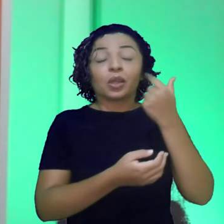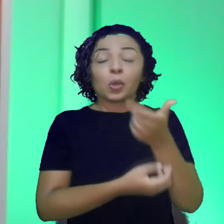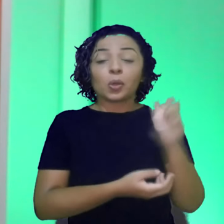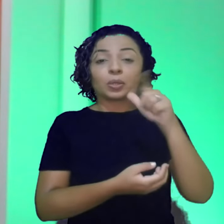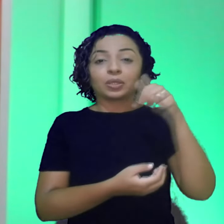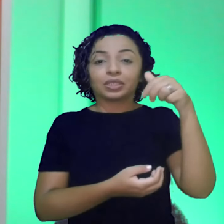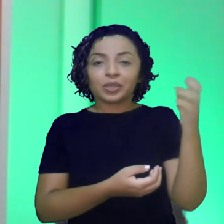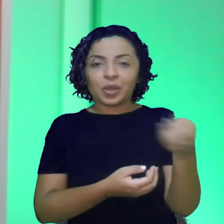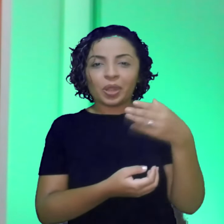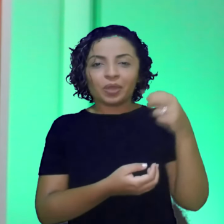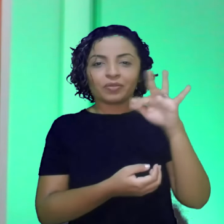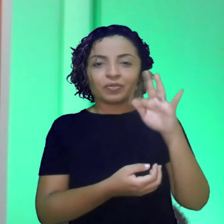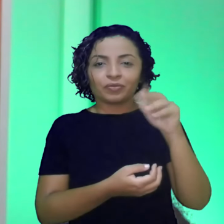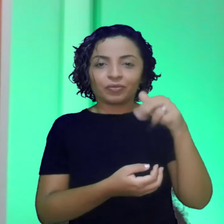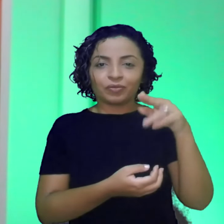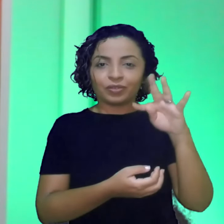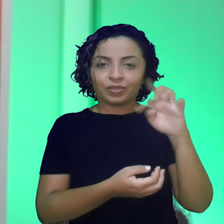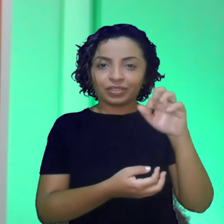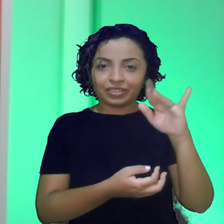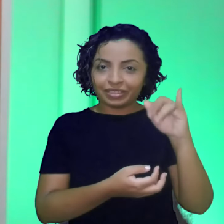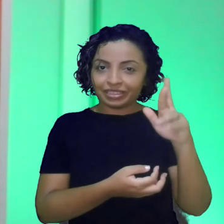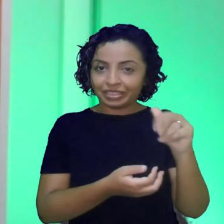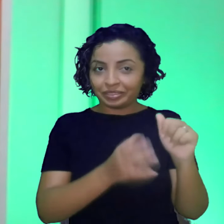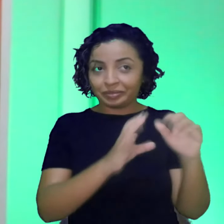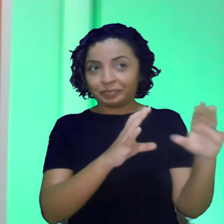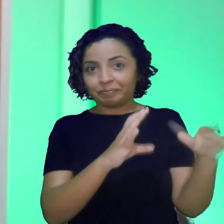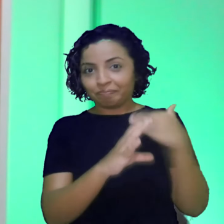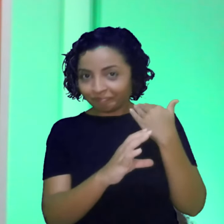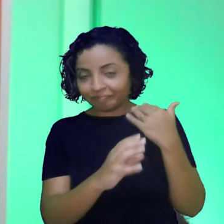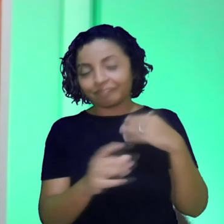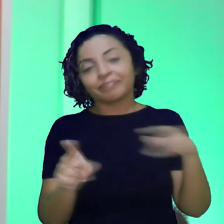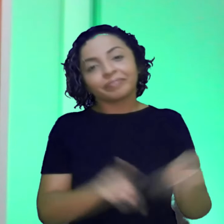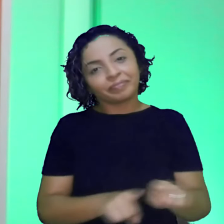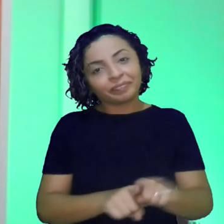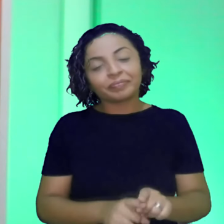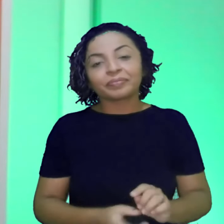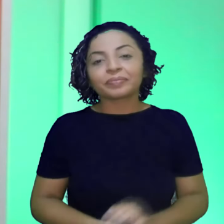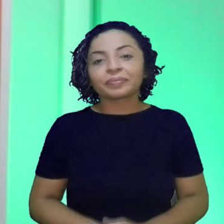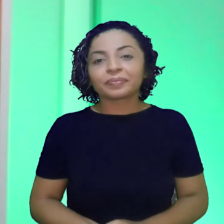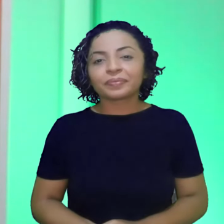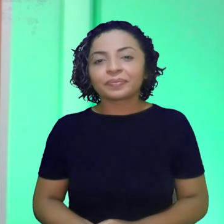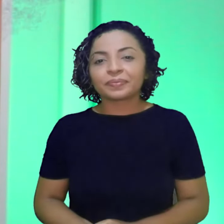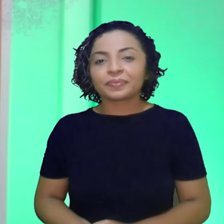Nova Fronteira providenciou um envio aqui. Vamos ver o que nós temos.